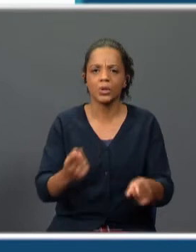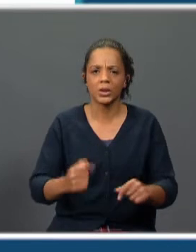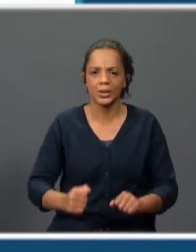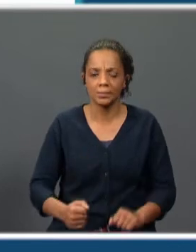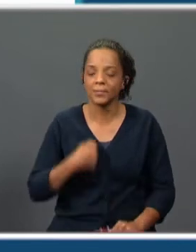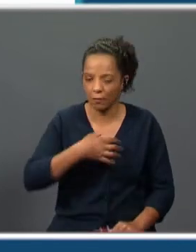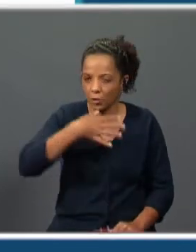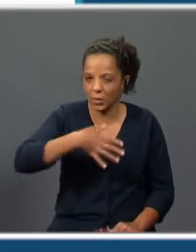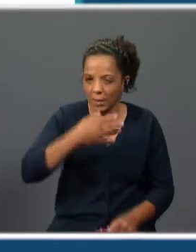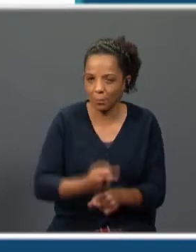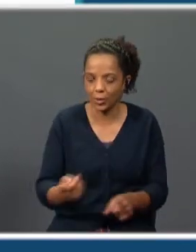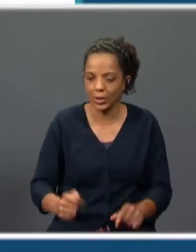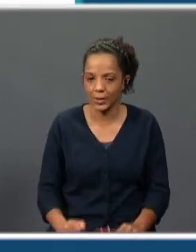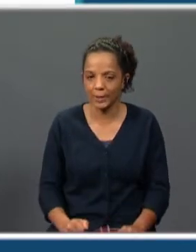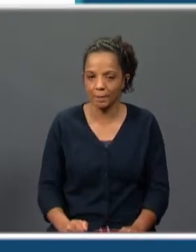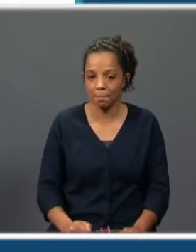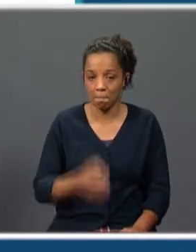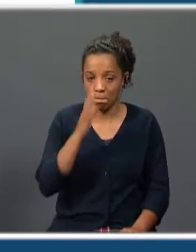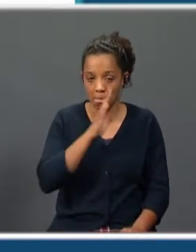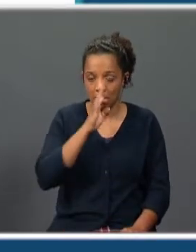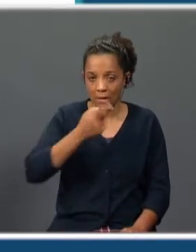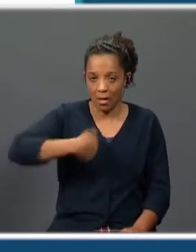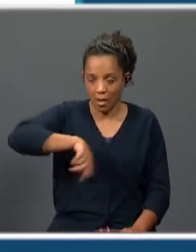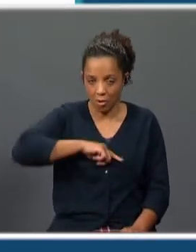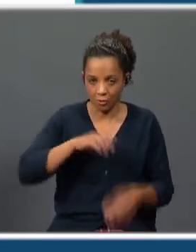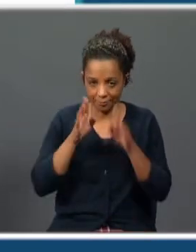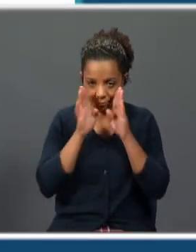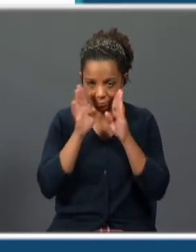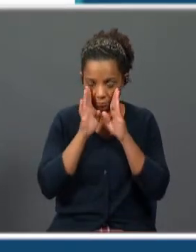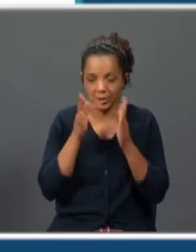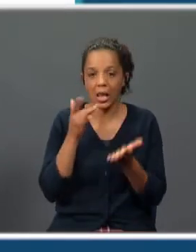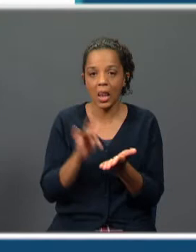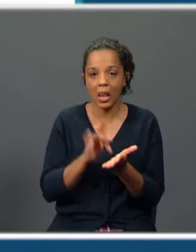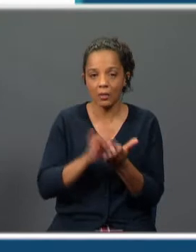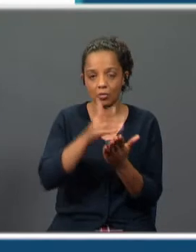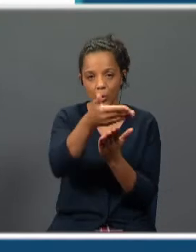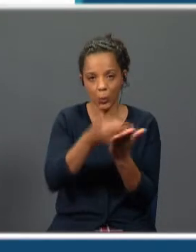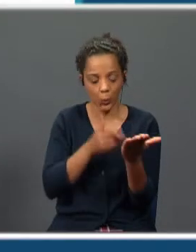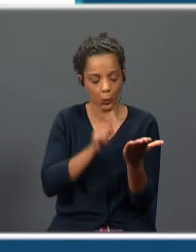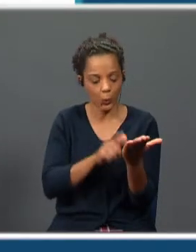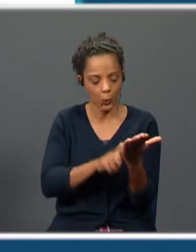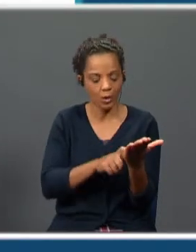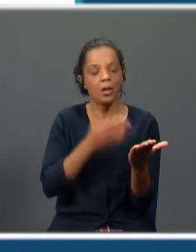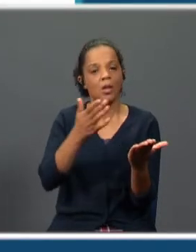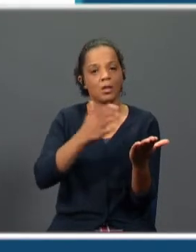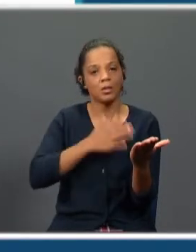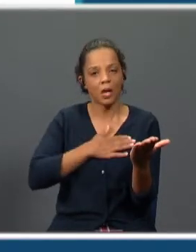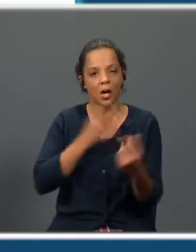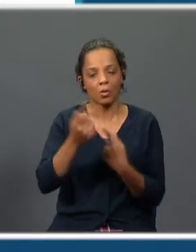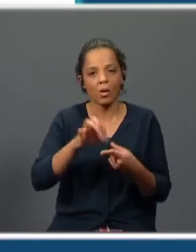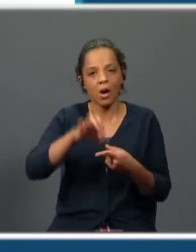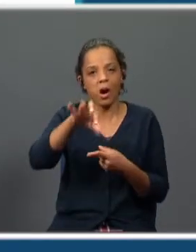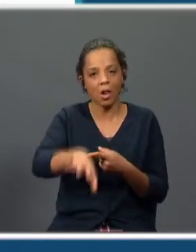Eu vou-vos explicar porquê. Se nós prestarmos muito bem atenção à capa dos livros, podemos ter algumas